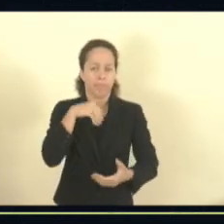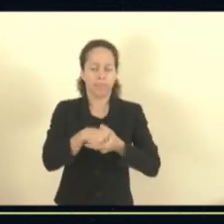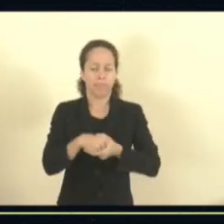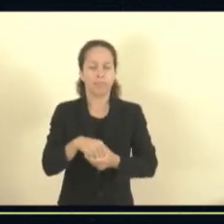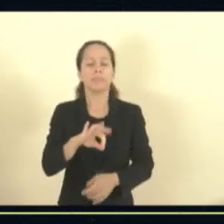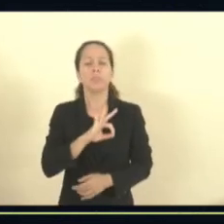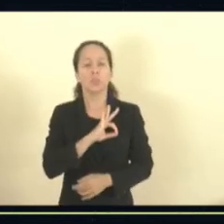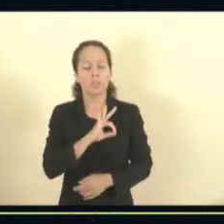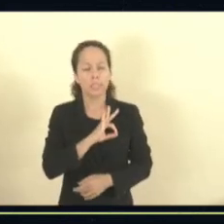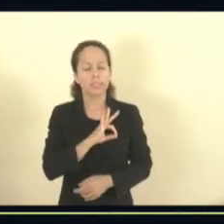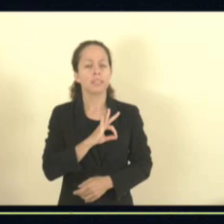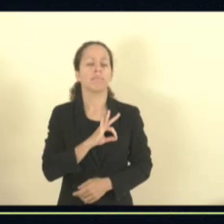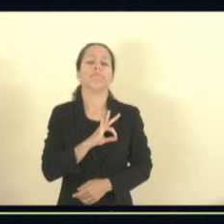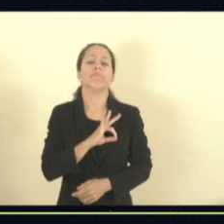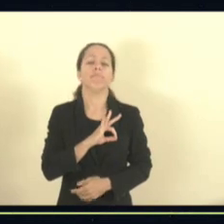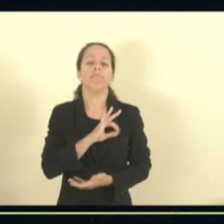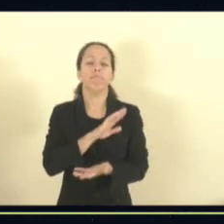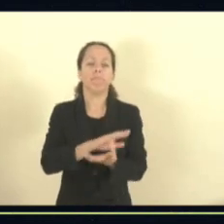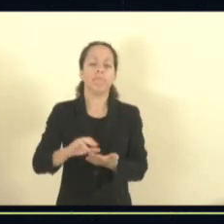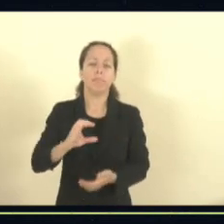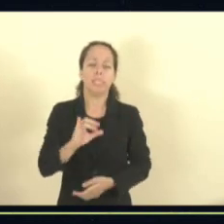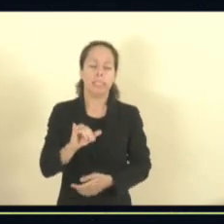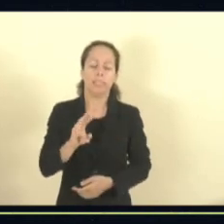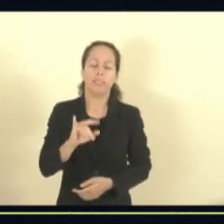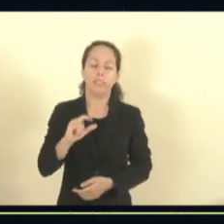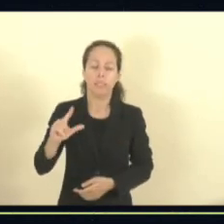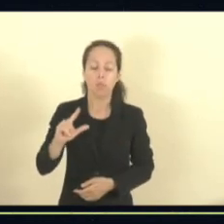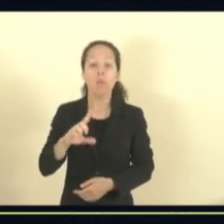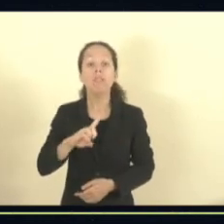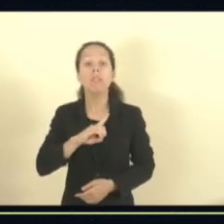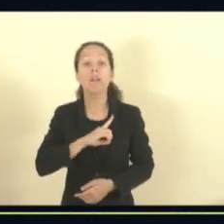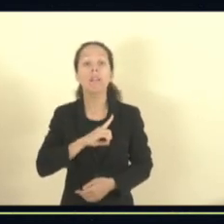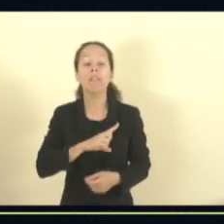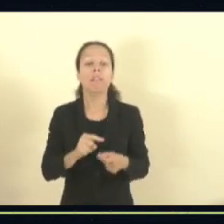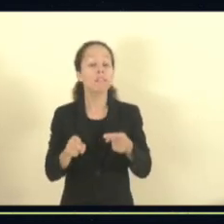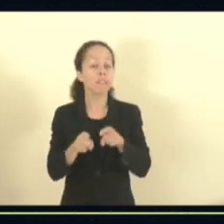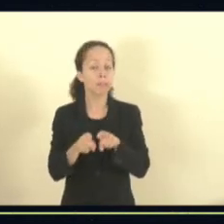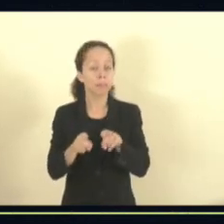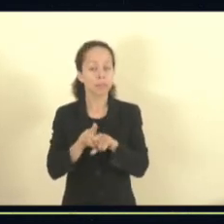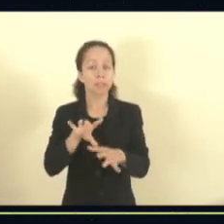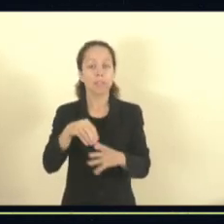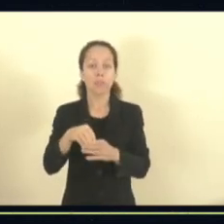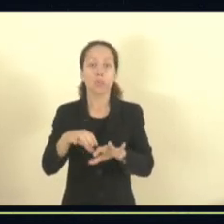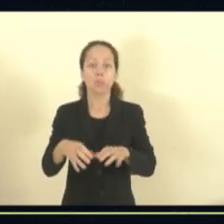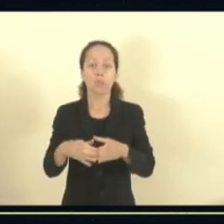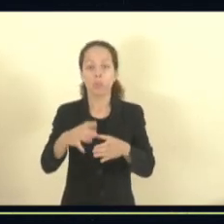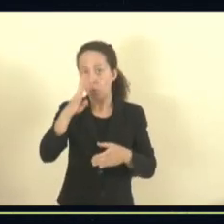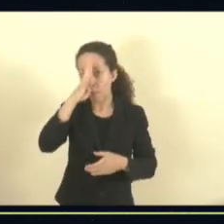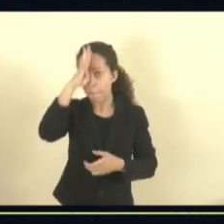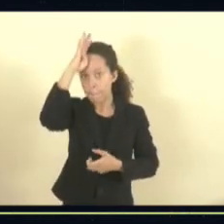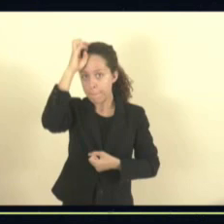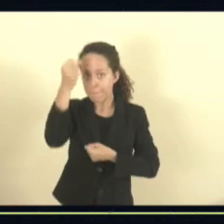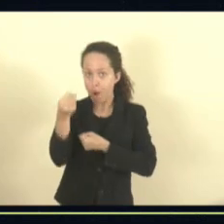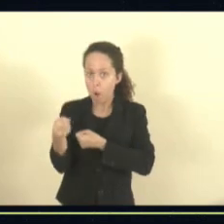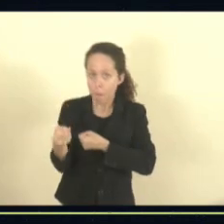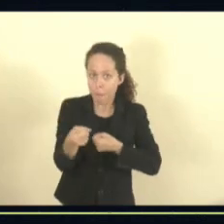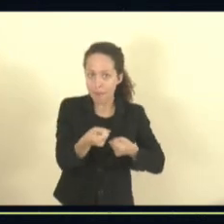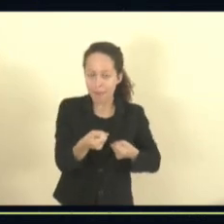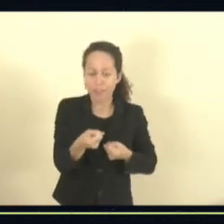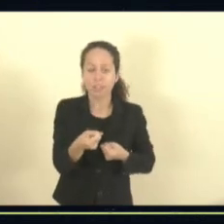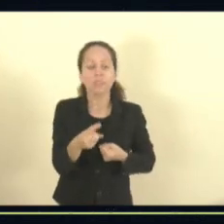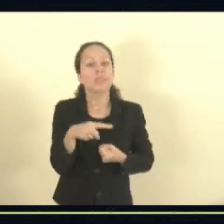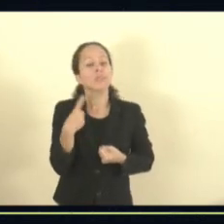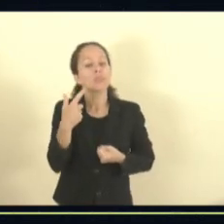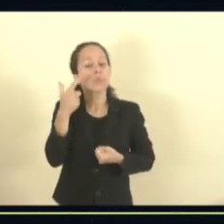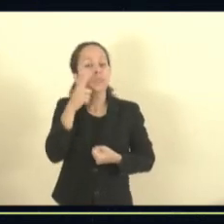Penal, dos policiais civis, dos delegados de Polícia Civil, enfim, do Corpo de Bombeiros, justamente para que nós possamos dar